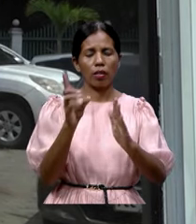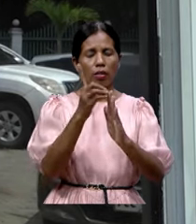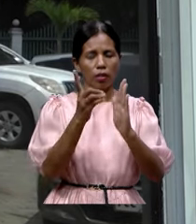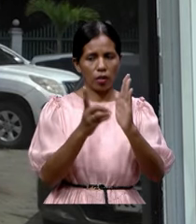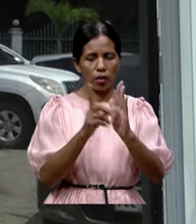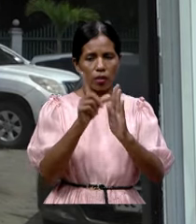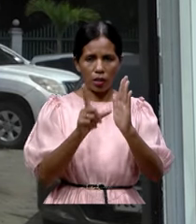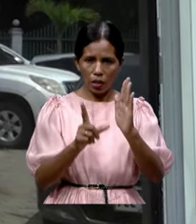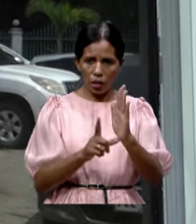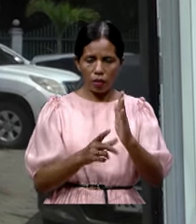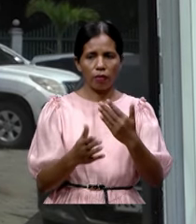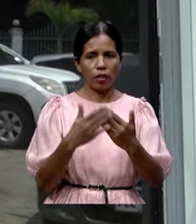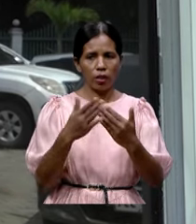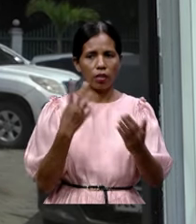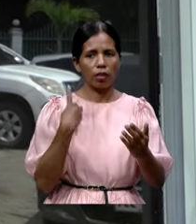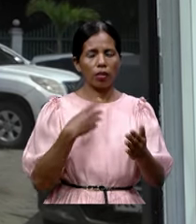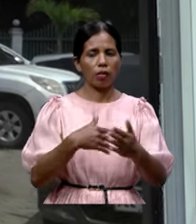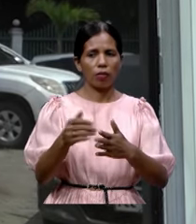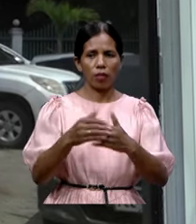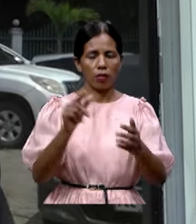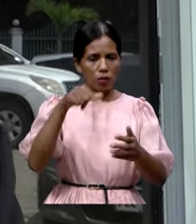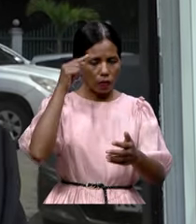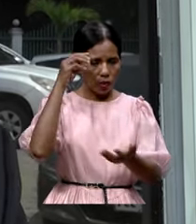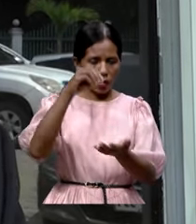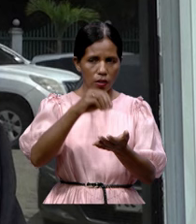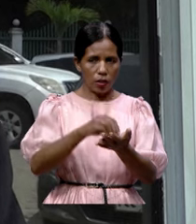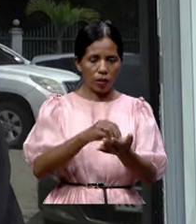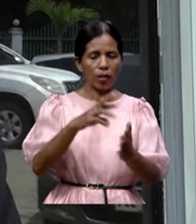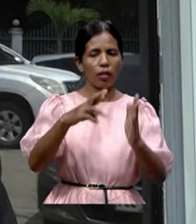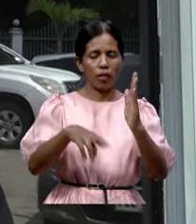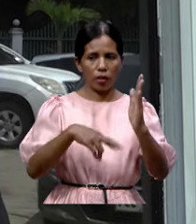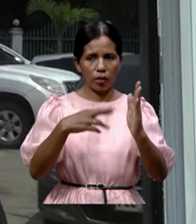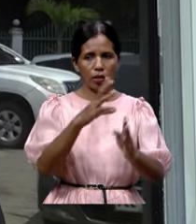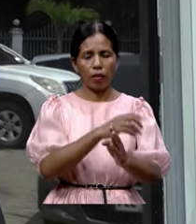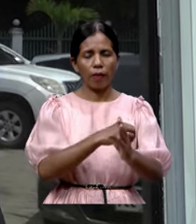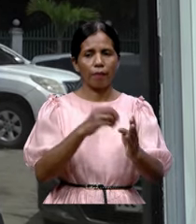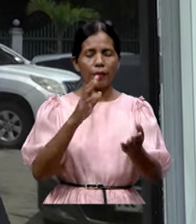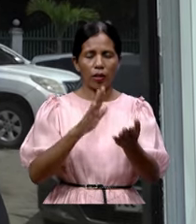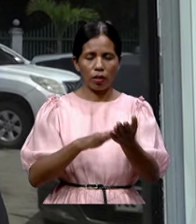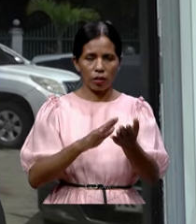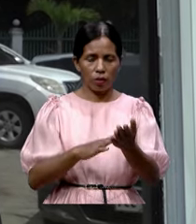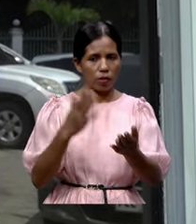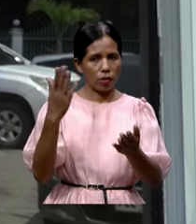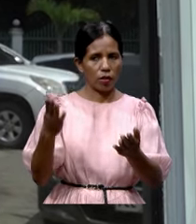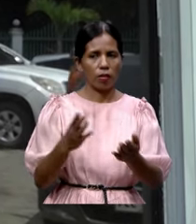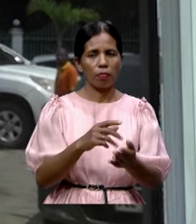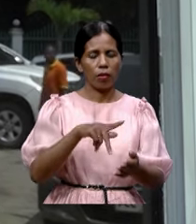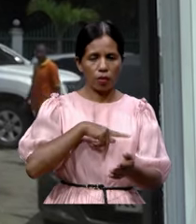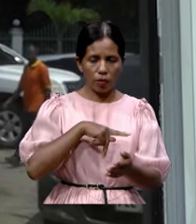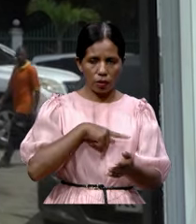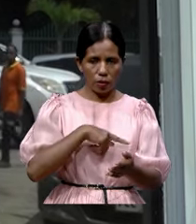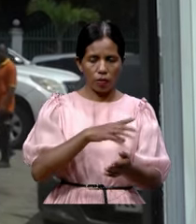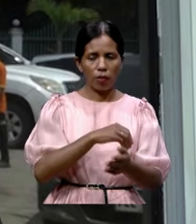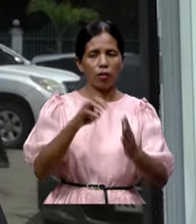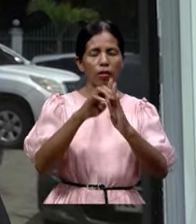Se é decreto-lei, fácil, para qualquer governo também decreto-lei para regularizar ensino superior, né? Balo privado, balo